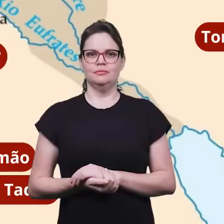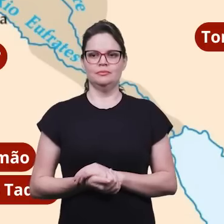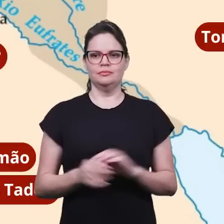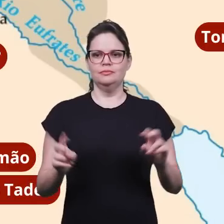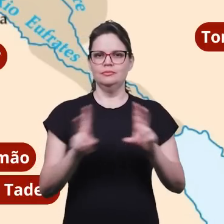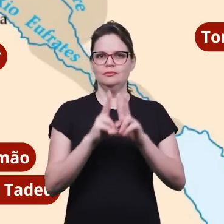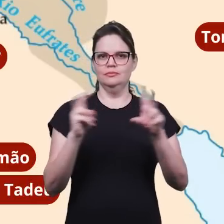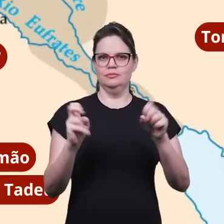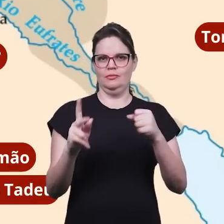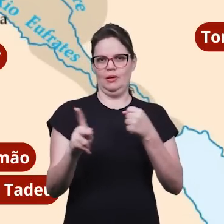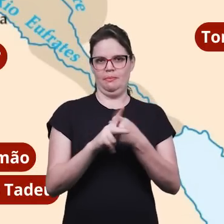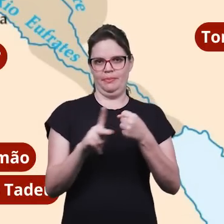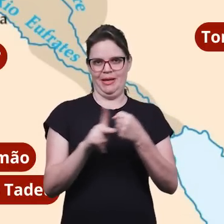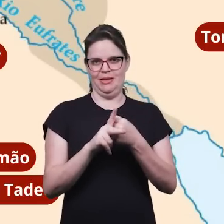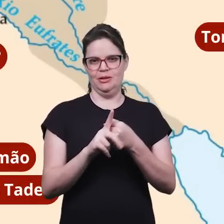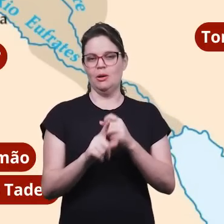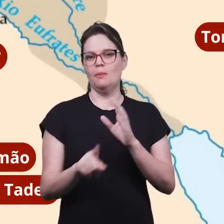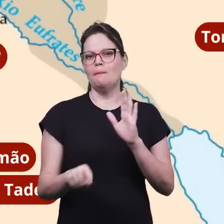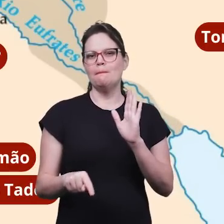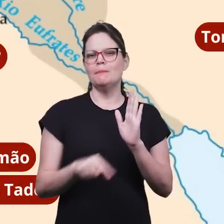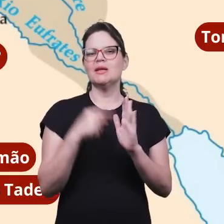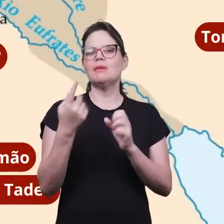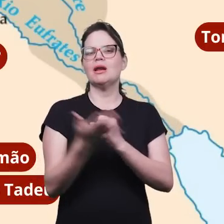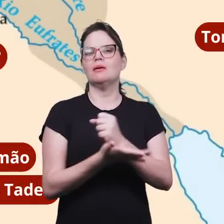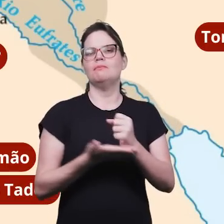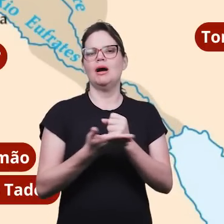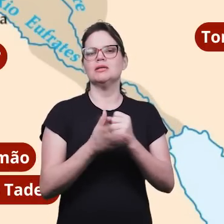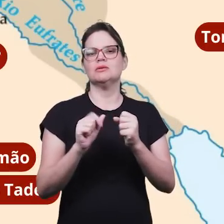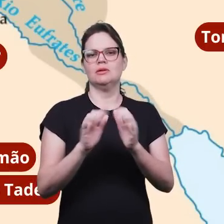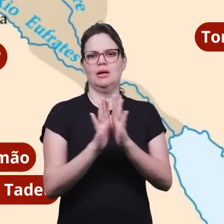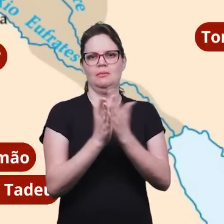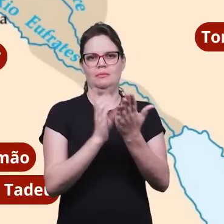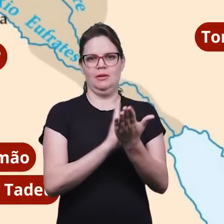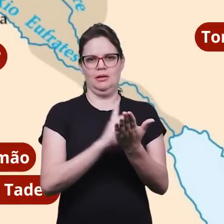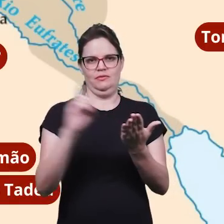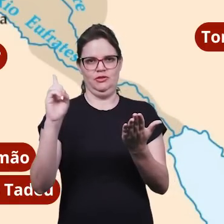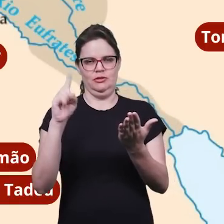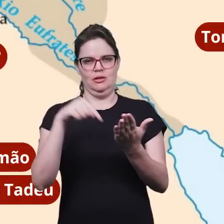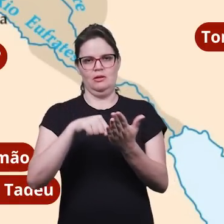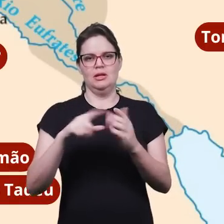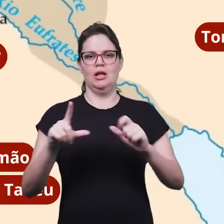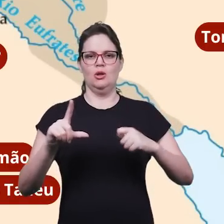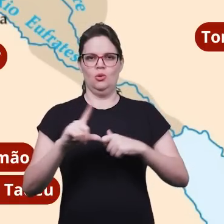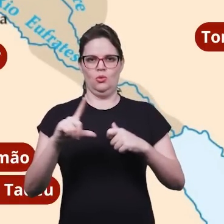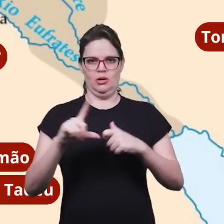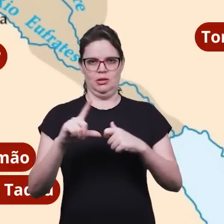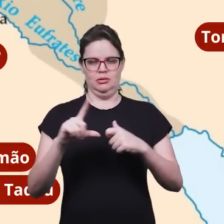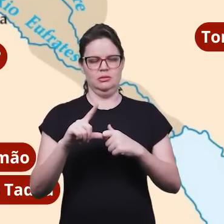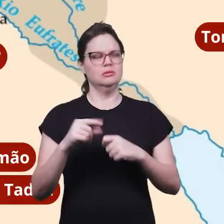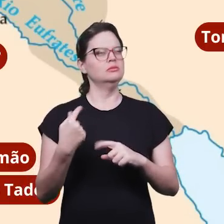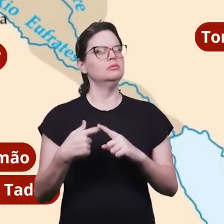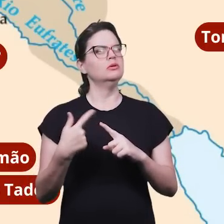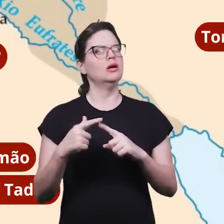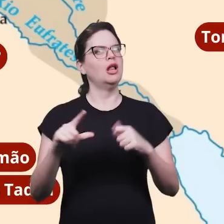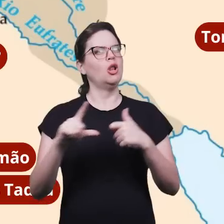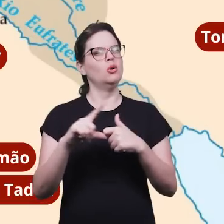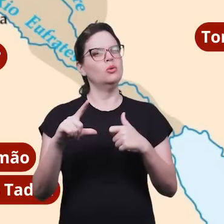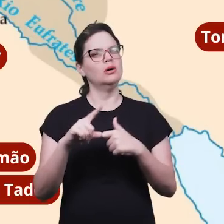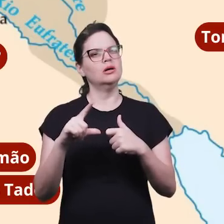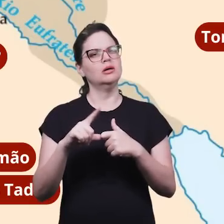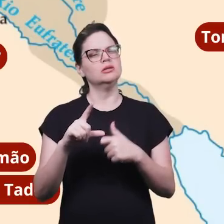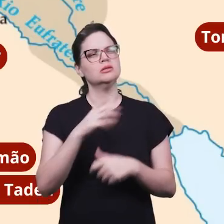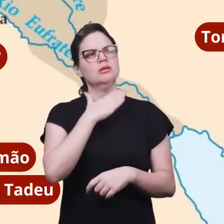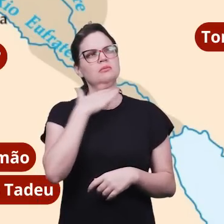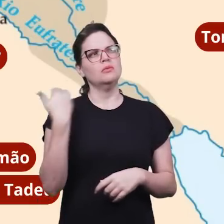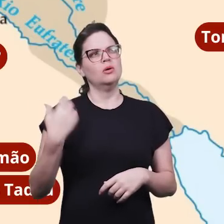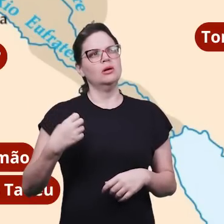aqui quanto a Pedro. A fonte primária, que é a Bíblia, e nós temos um escritor da Bíblia, Lucas, que morreu lá para o ano